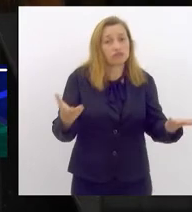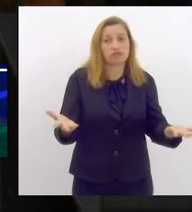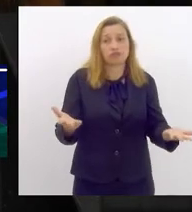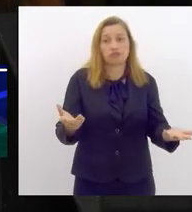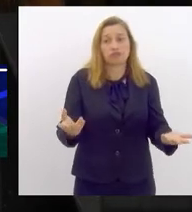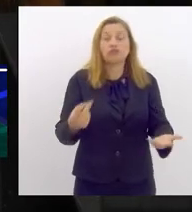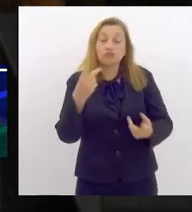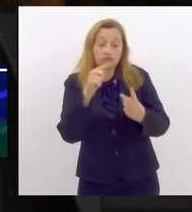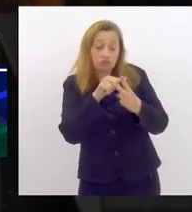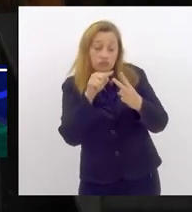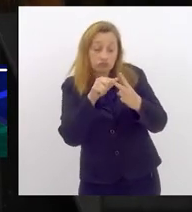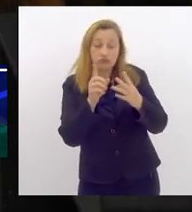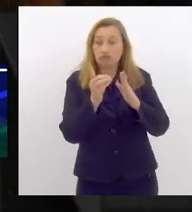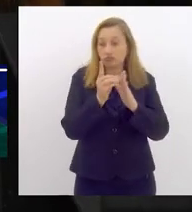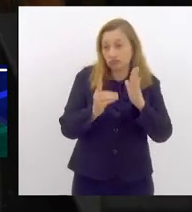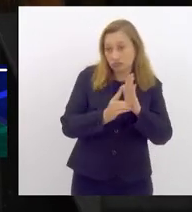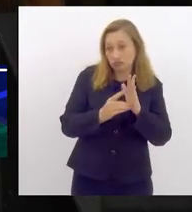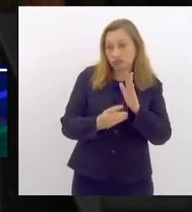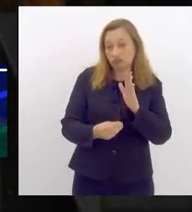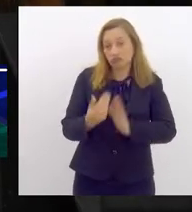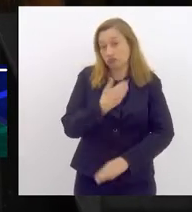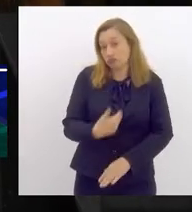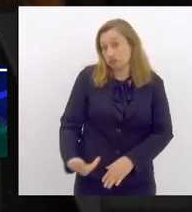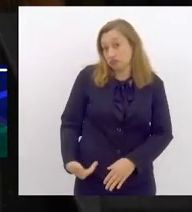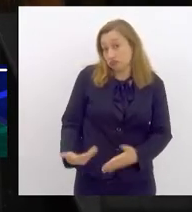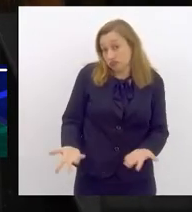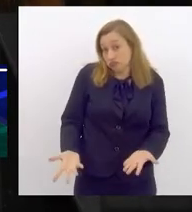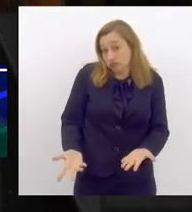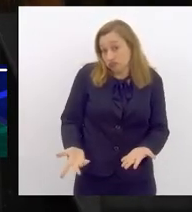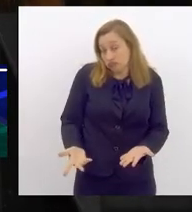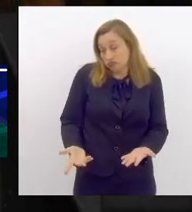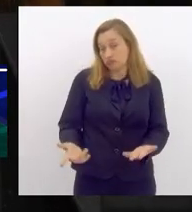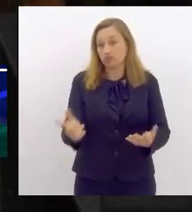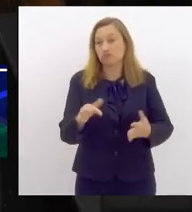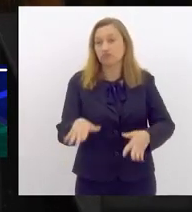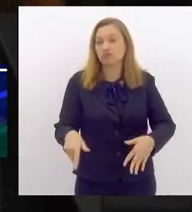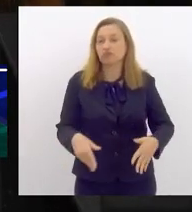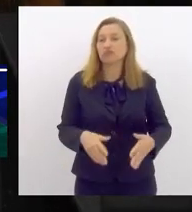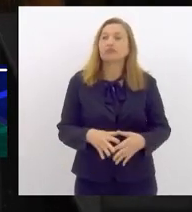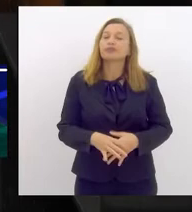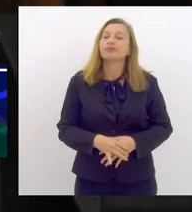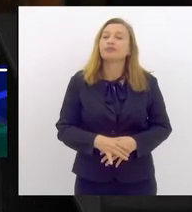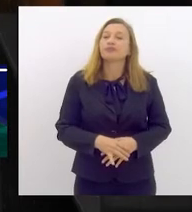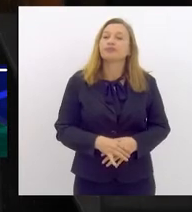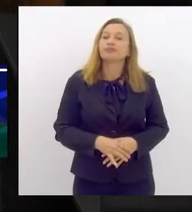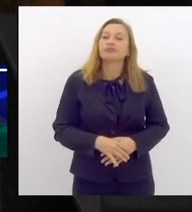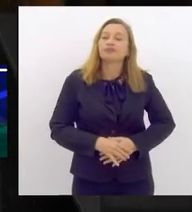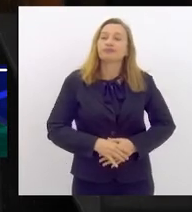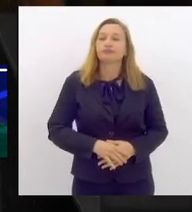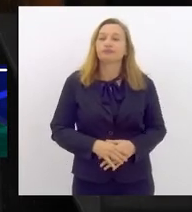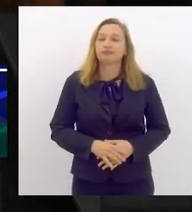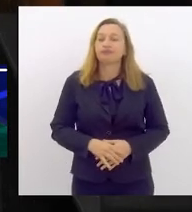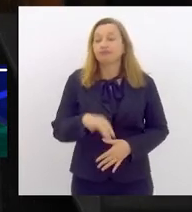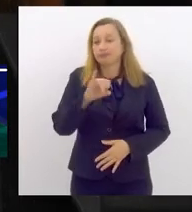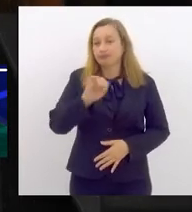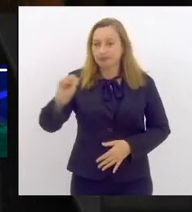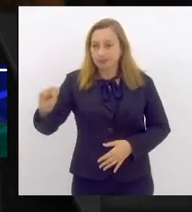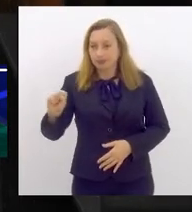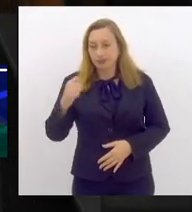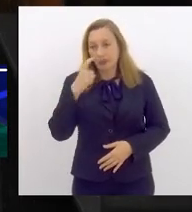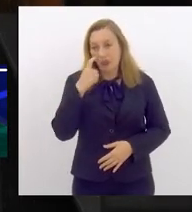dois decretos do governador É pô que define a lei o portal do